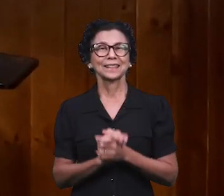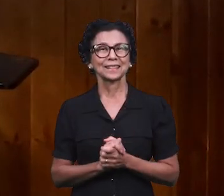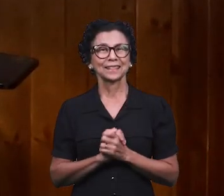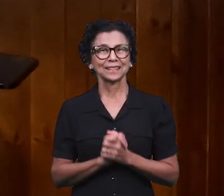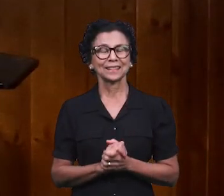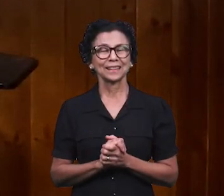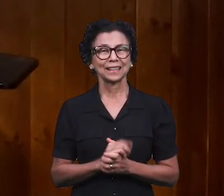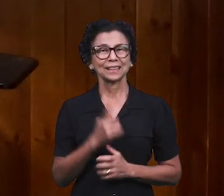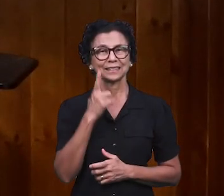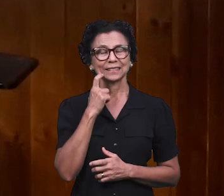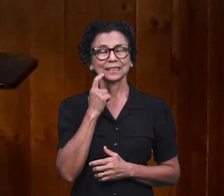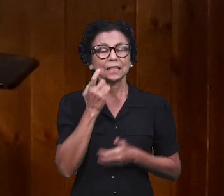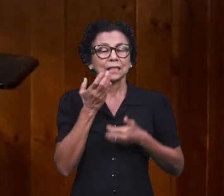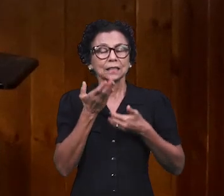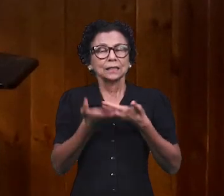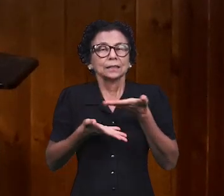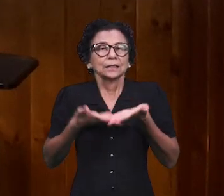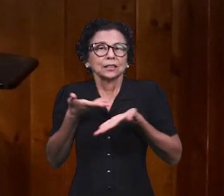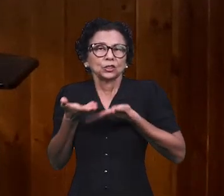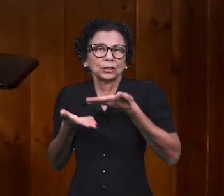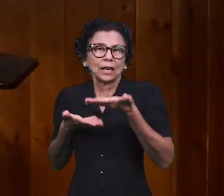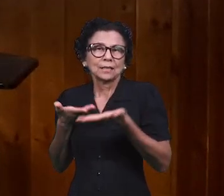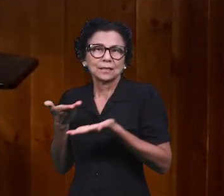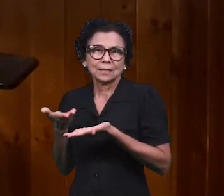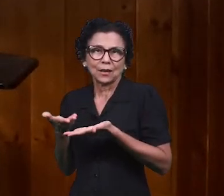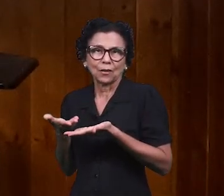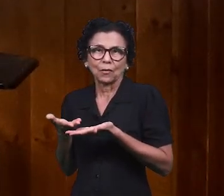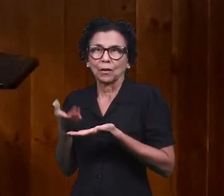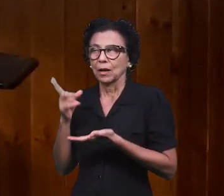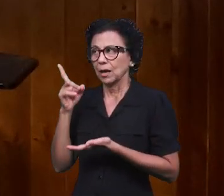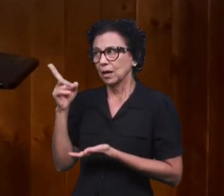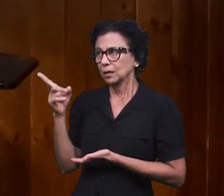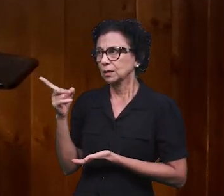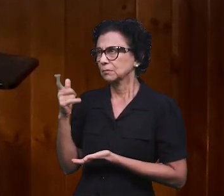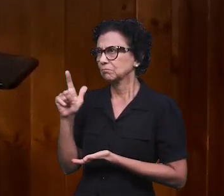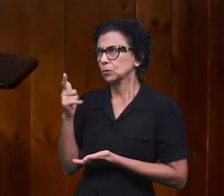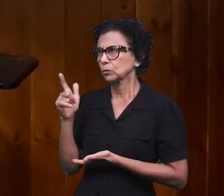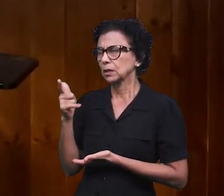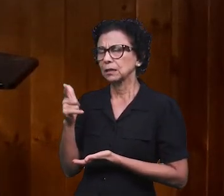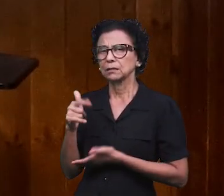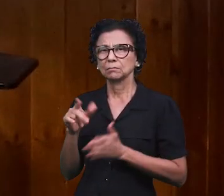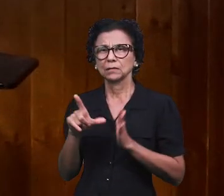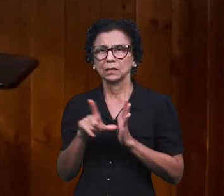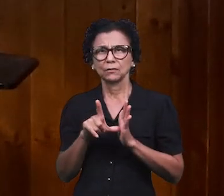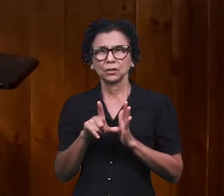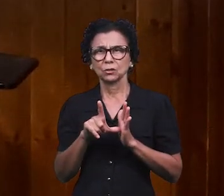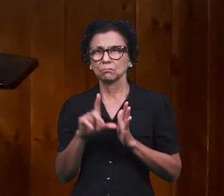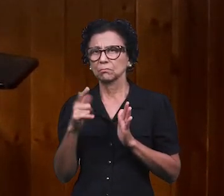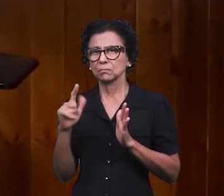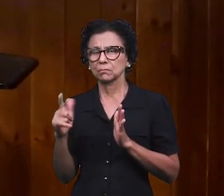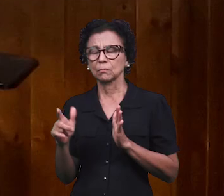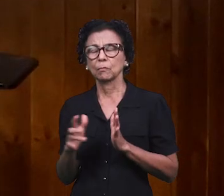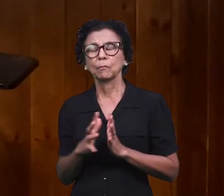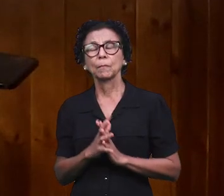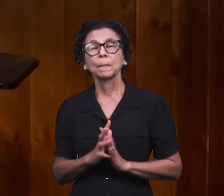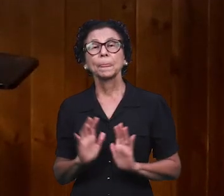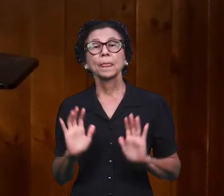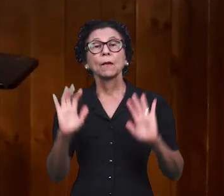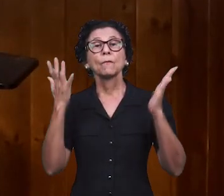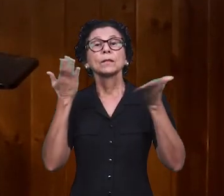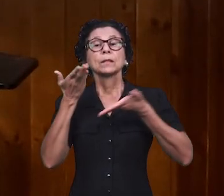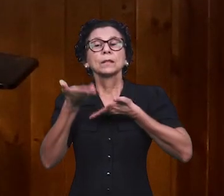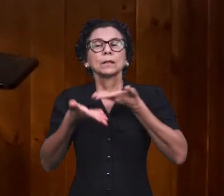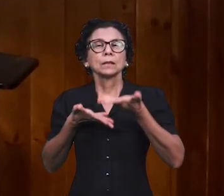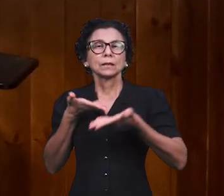da dedicação. Também não está aqui contemplada em Levítico 23. Essa festa da